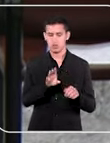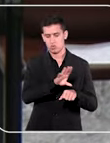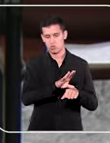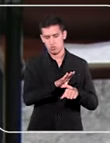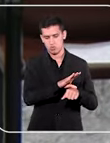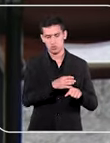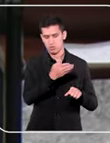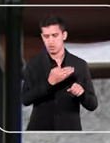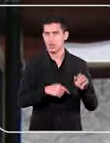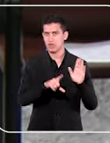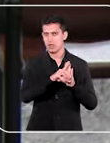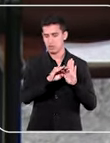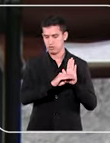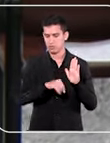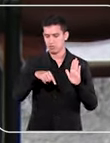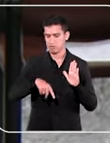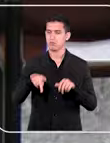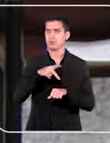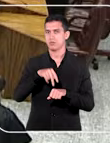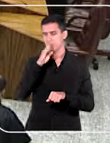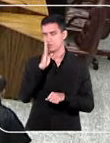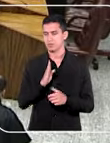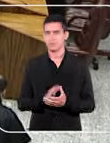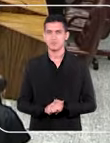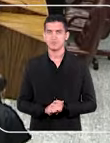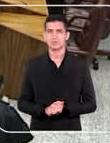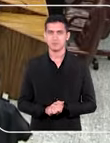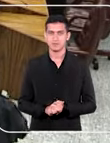a Constituição e as leis do país.